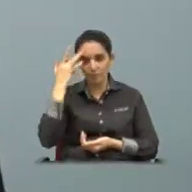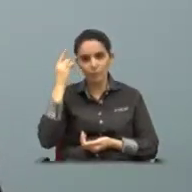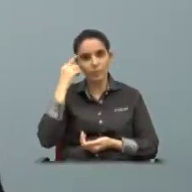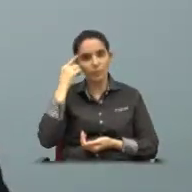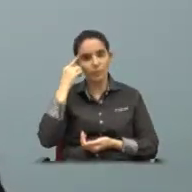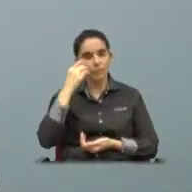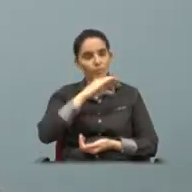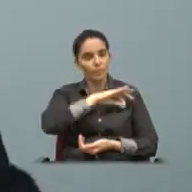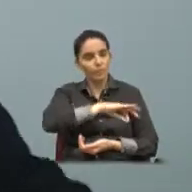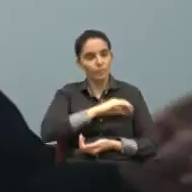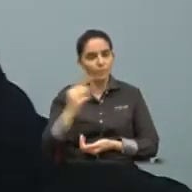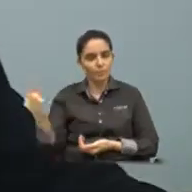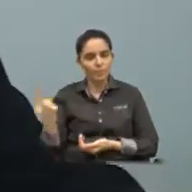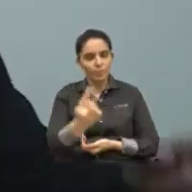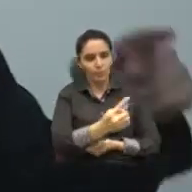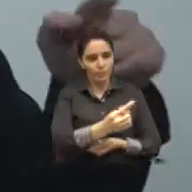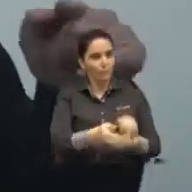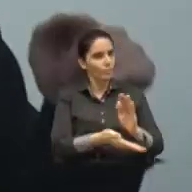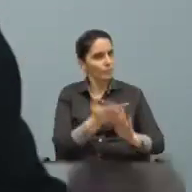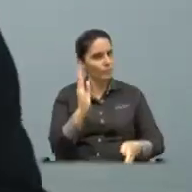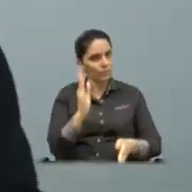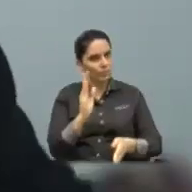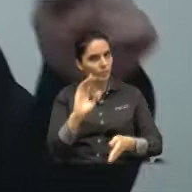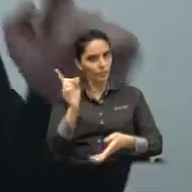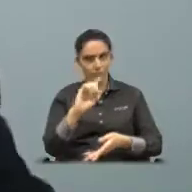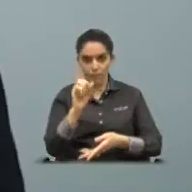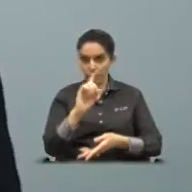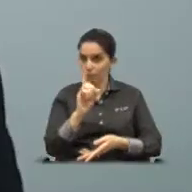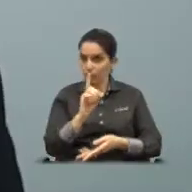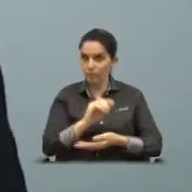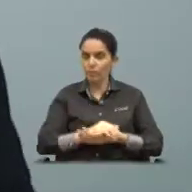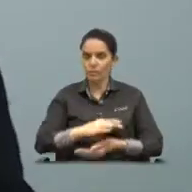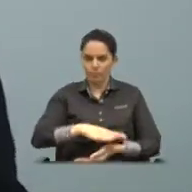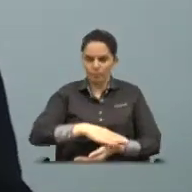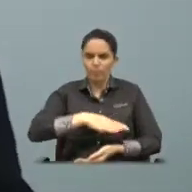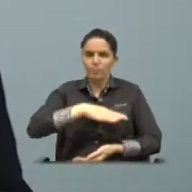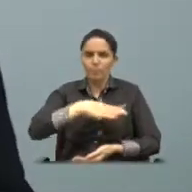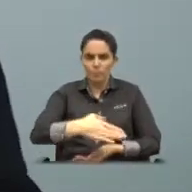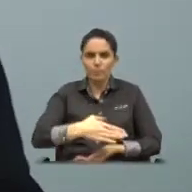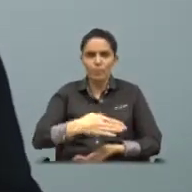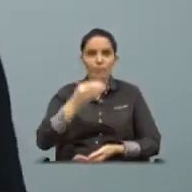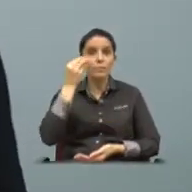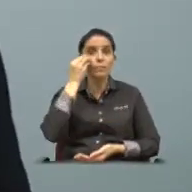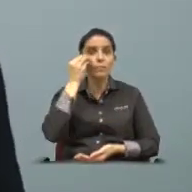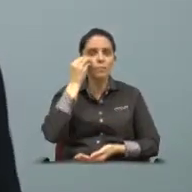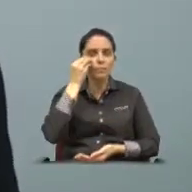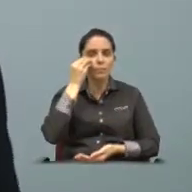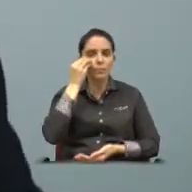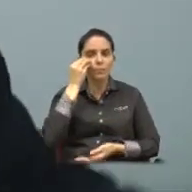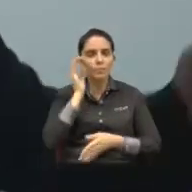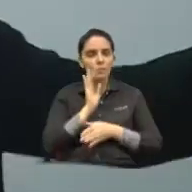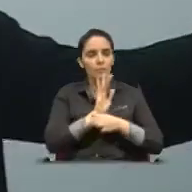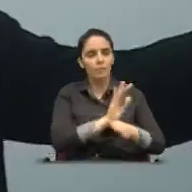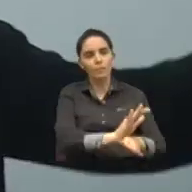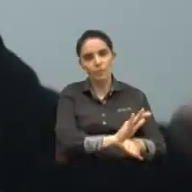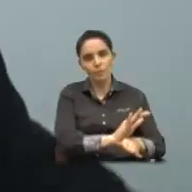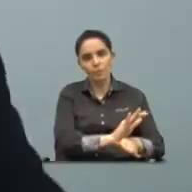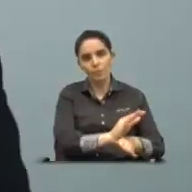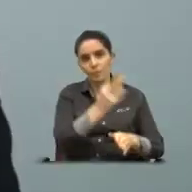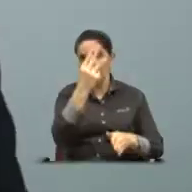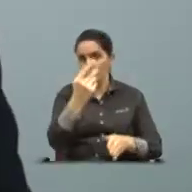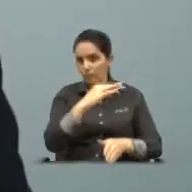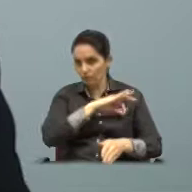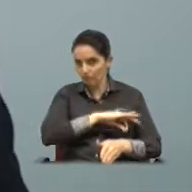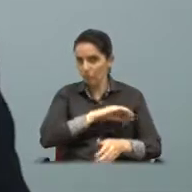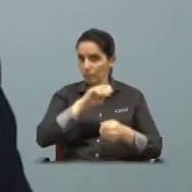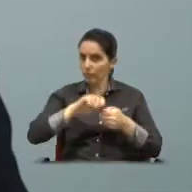e não fugiu do seu cumprimento, do seu dever. Tentou fazer o que podia, como a polícia tenta hoje.